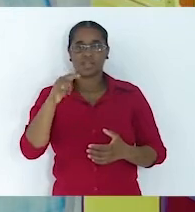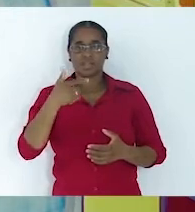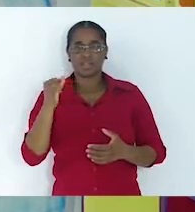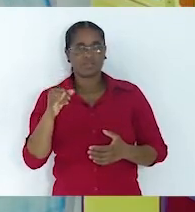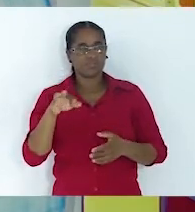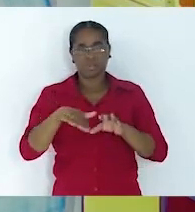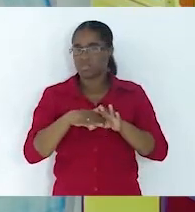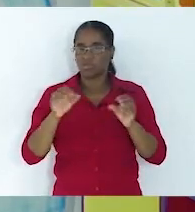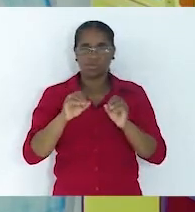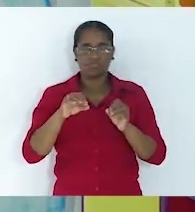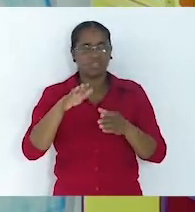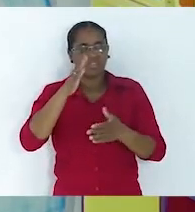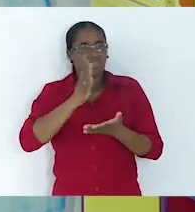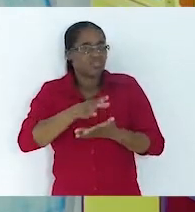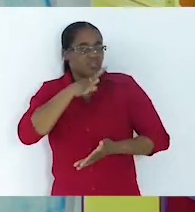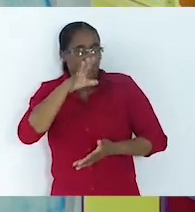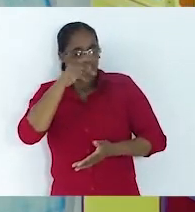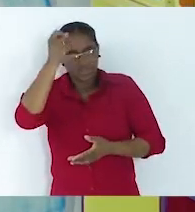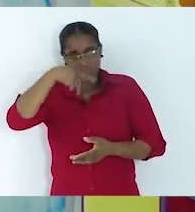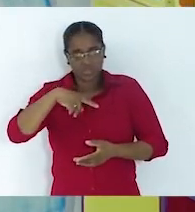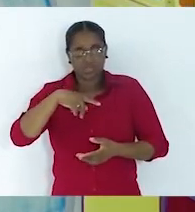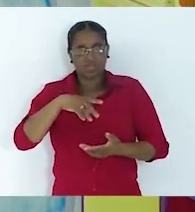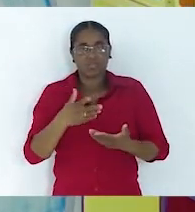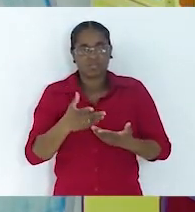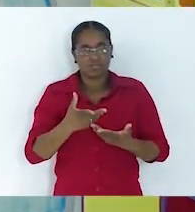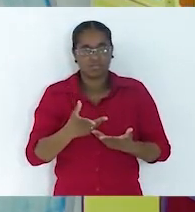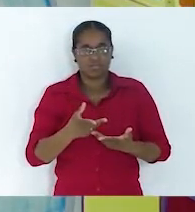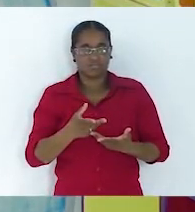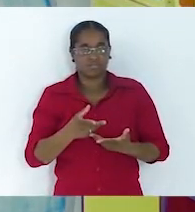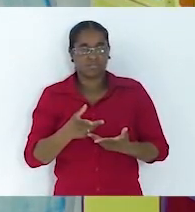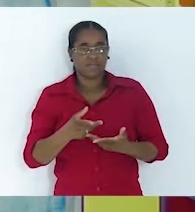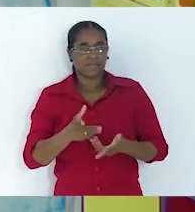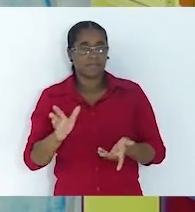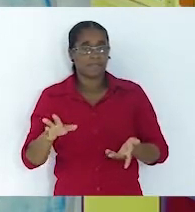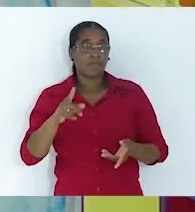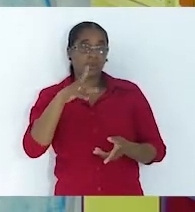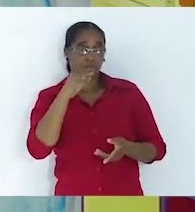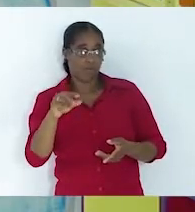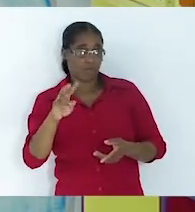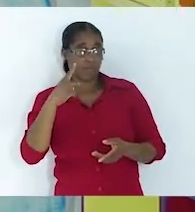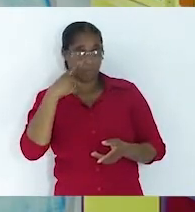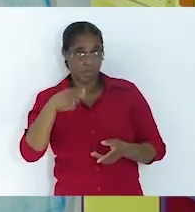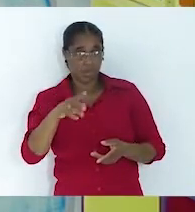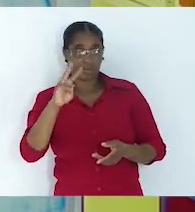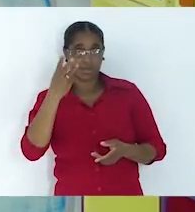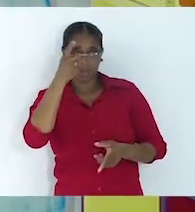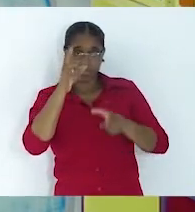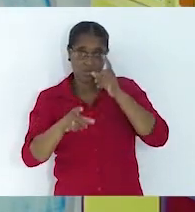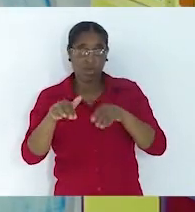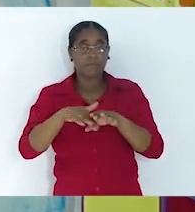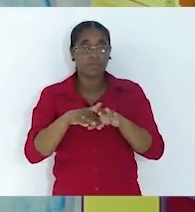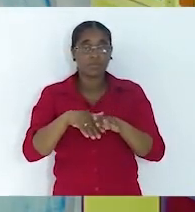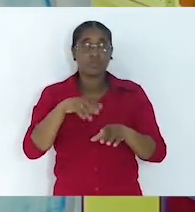verbo apresenta-se na terceira pessoa. Isso quanto à participação do narrador